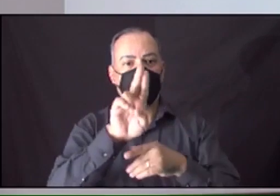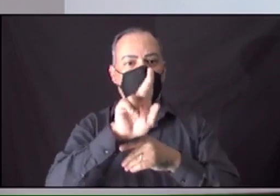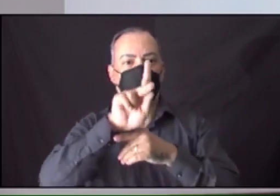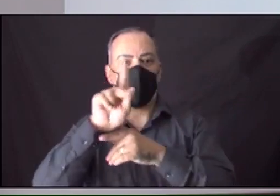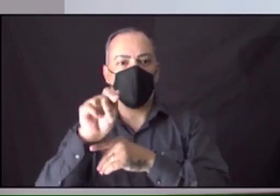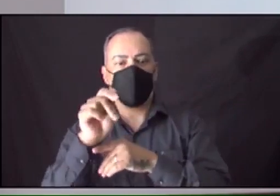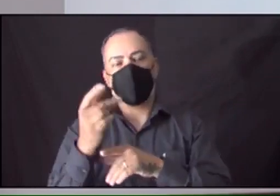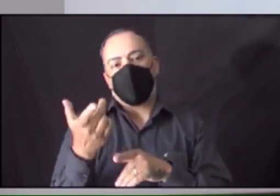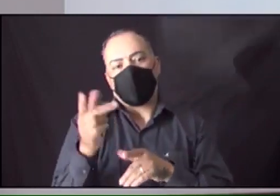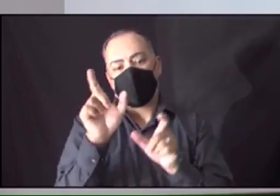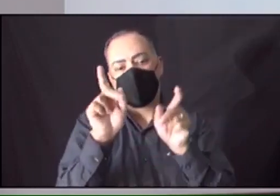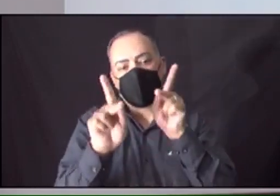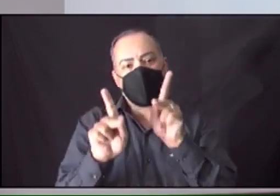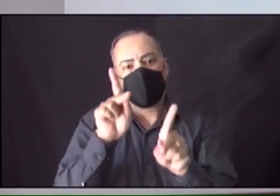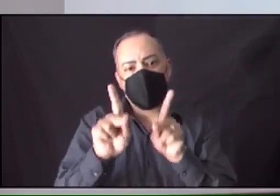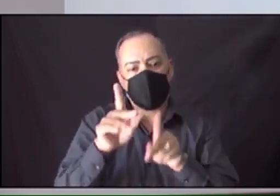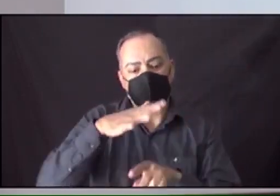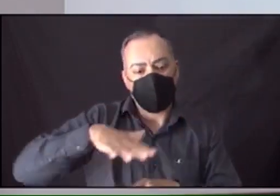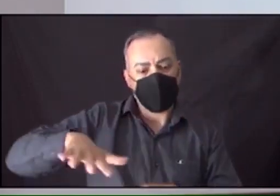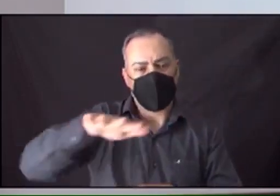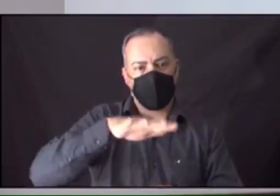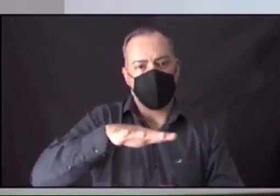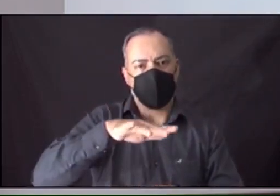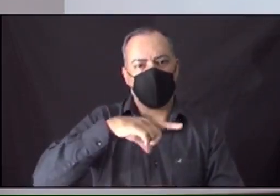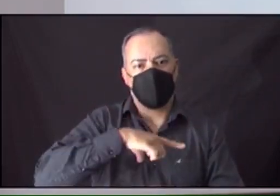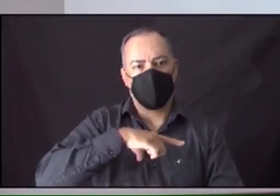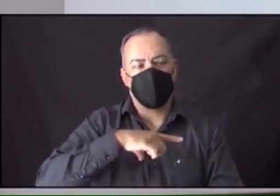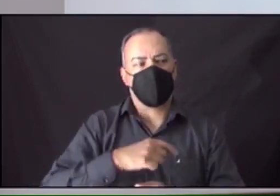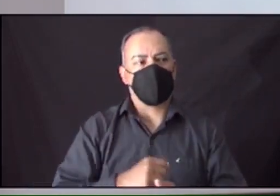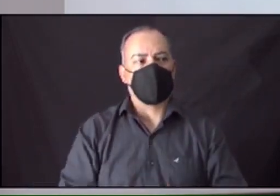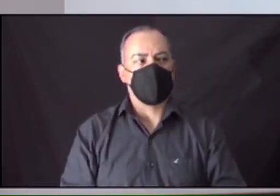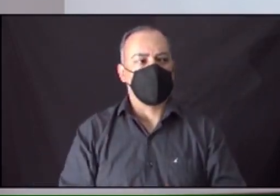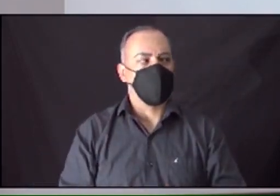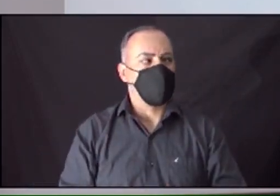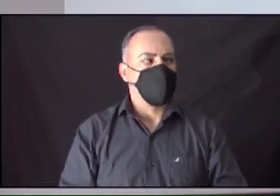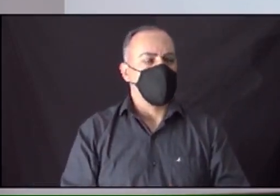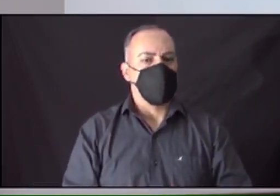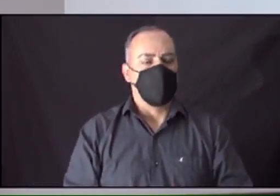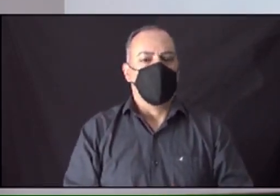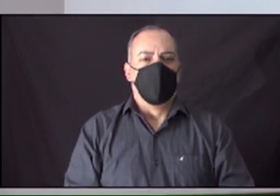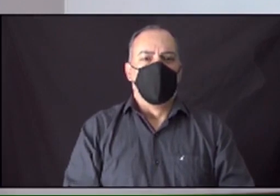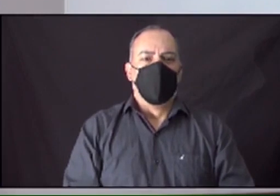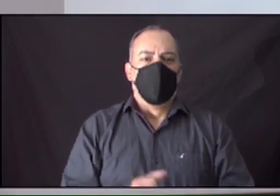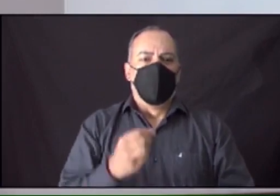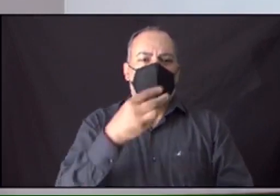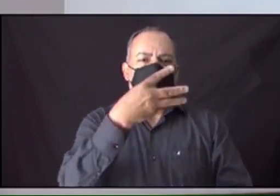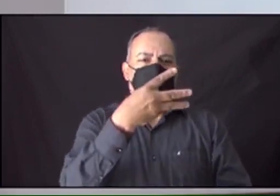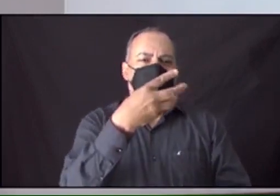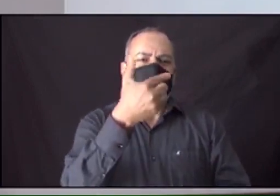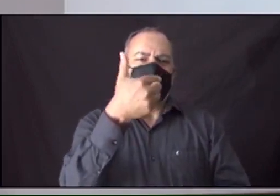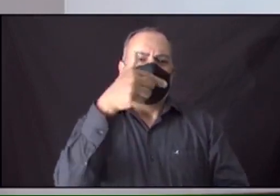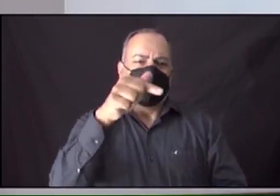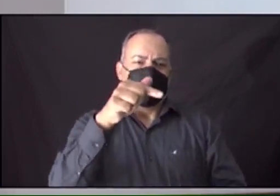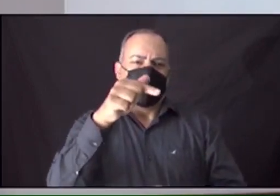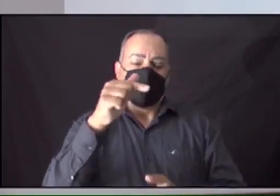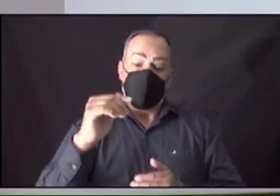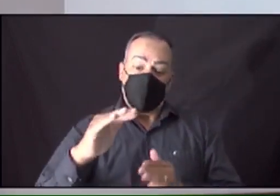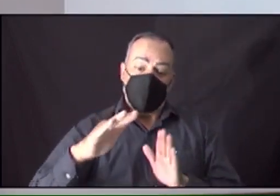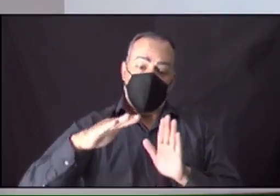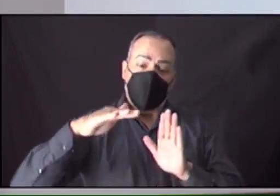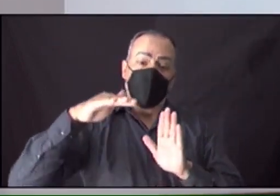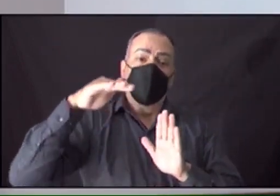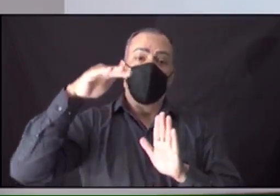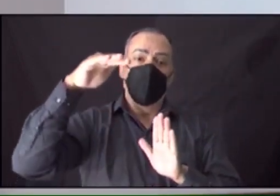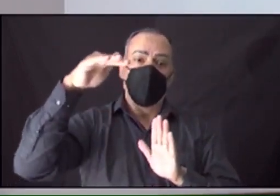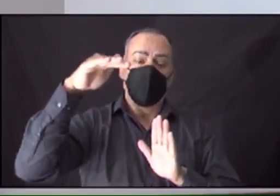população de Pato Branco. Vocês lembram disso, né? A partir daqui do 317, ainda teve um aumento.